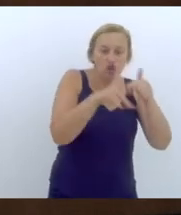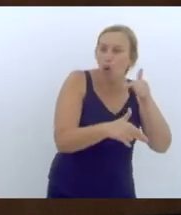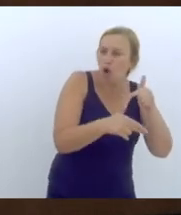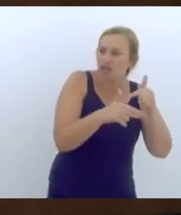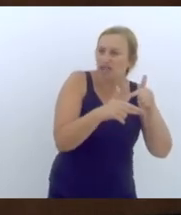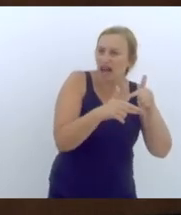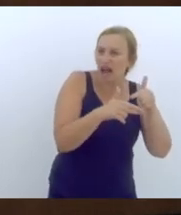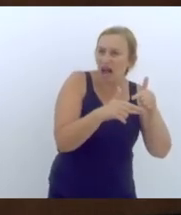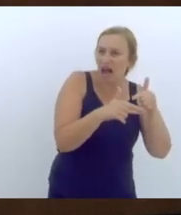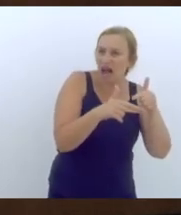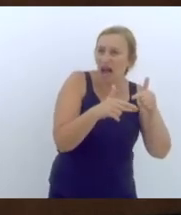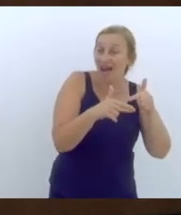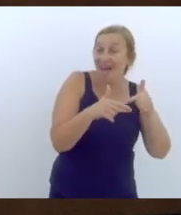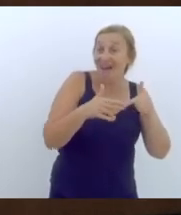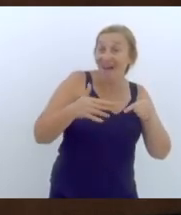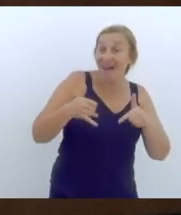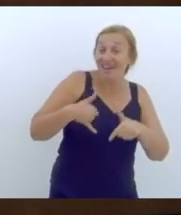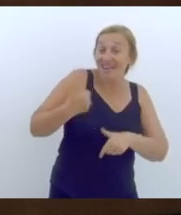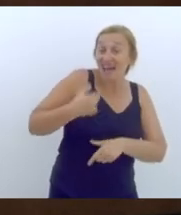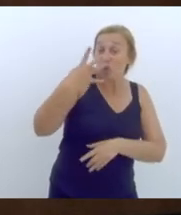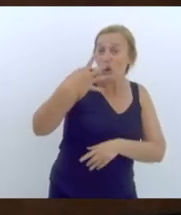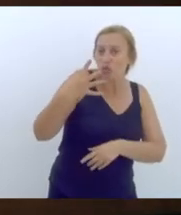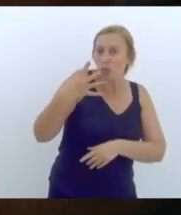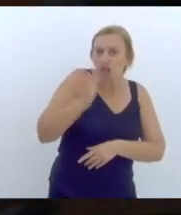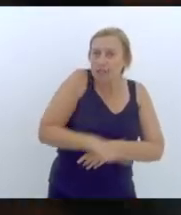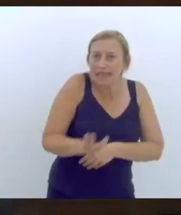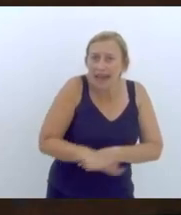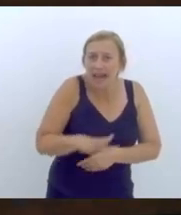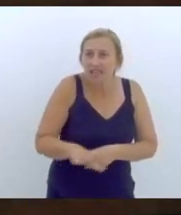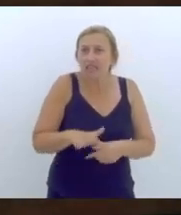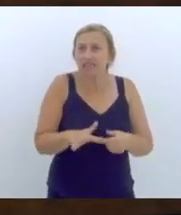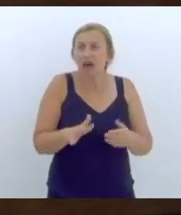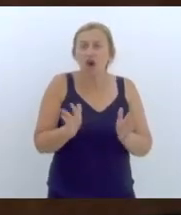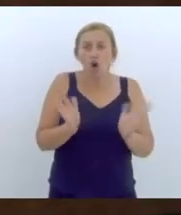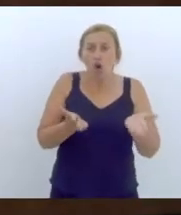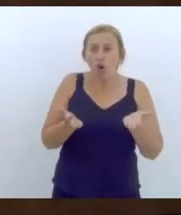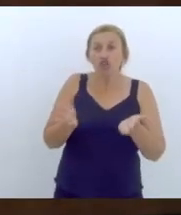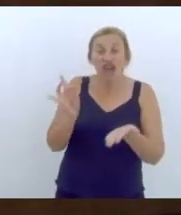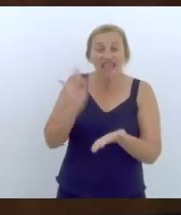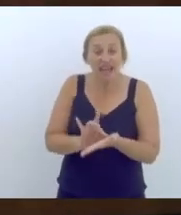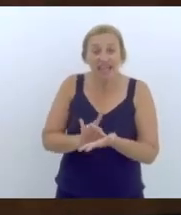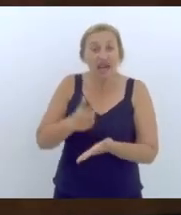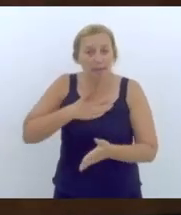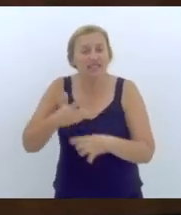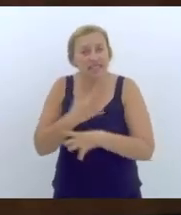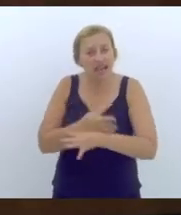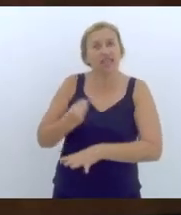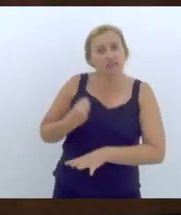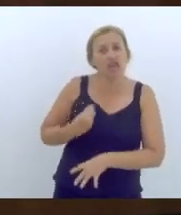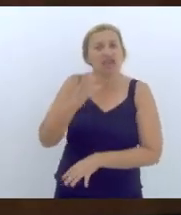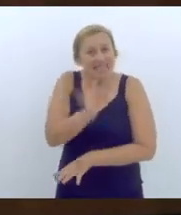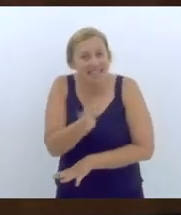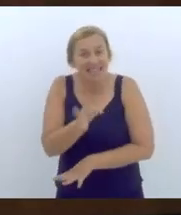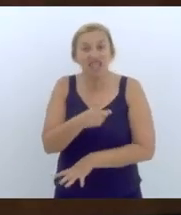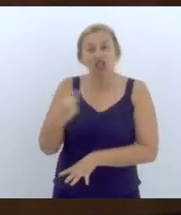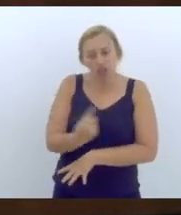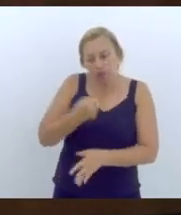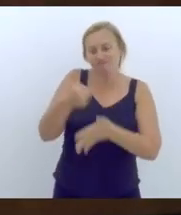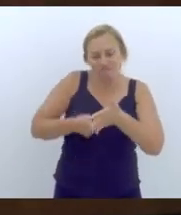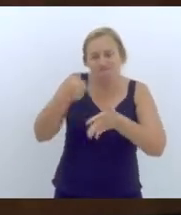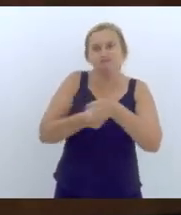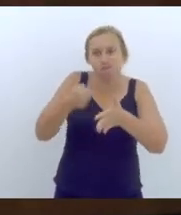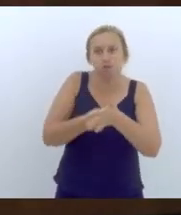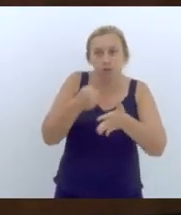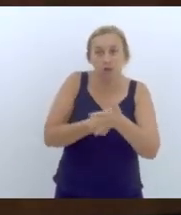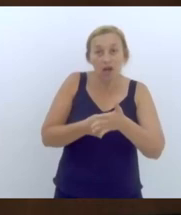de 4 anos. É a realidade. Só estatala o olho, mas é a realidade hoje que a minha cidade está vivendo. Mas eu tenho certeza que nós vamos lutar